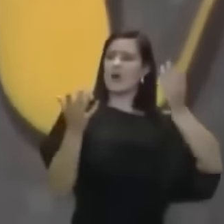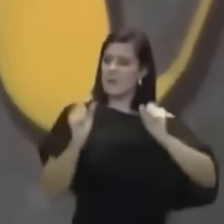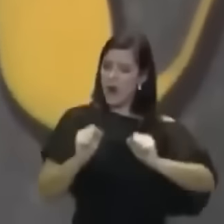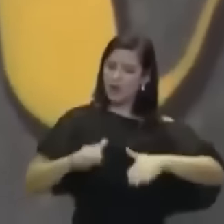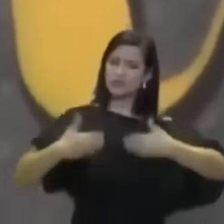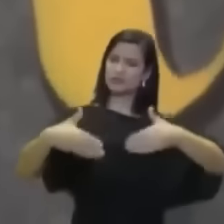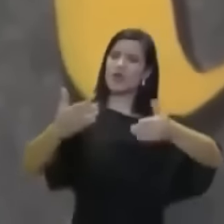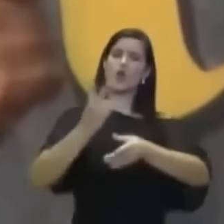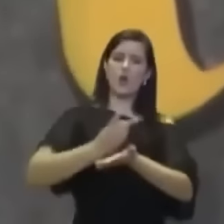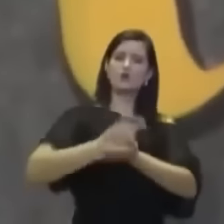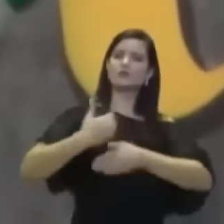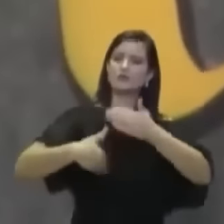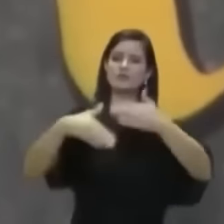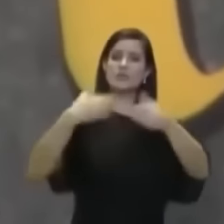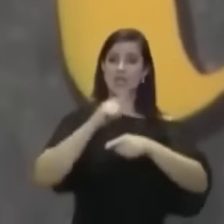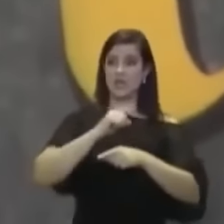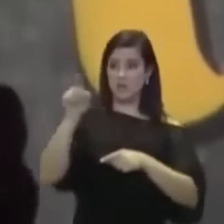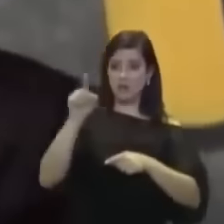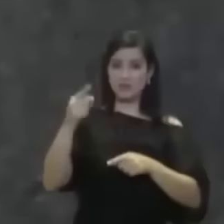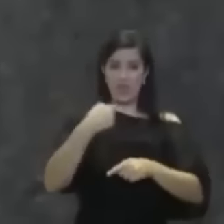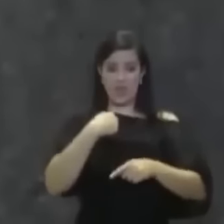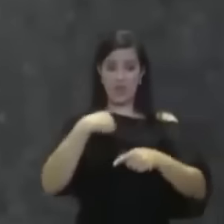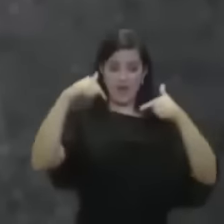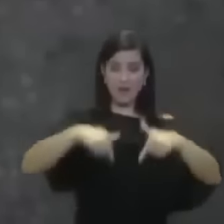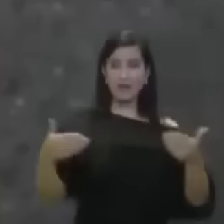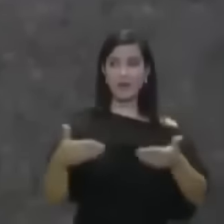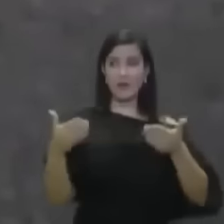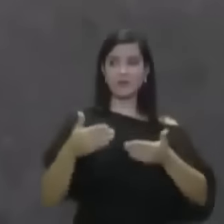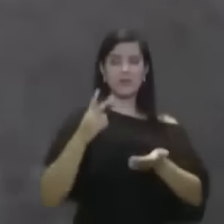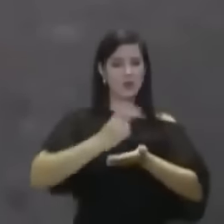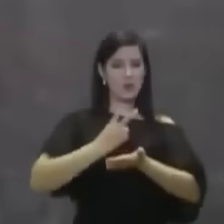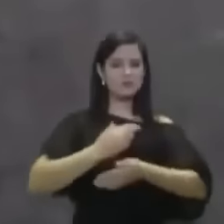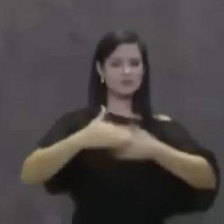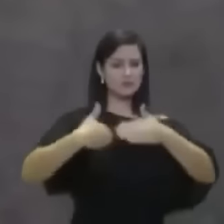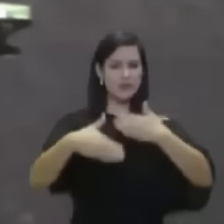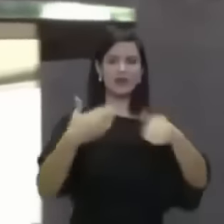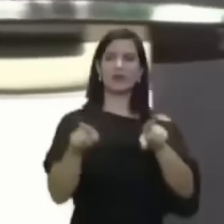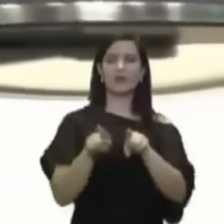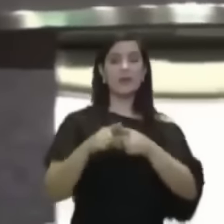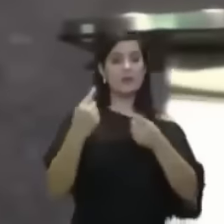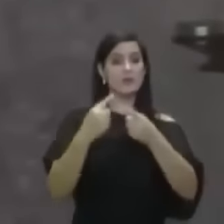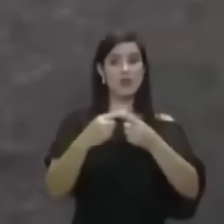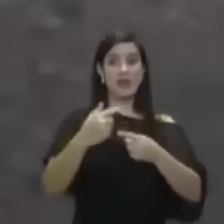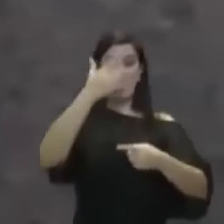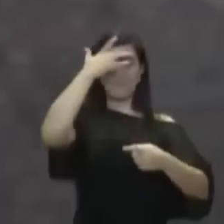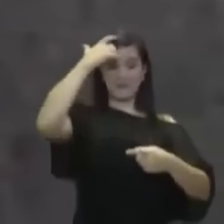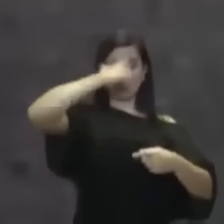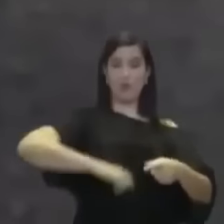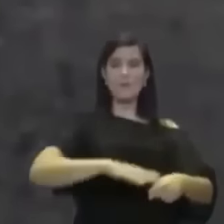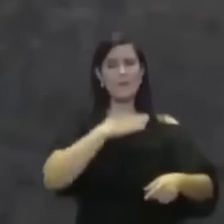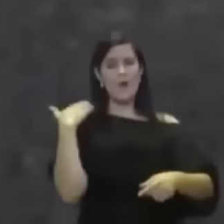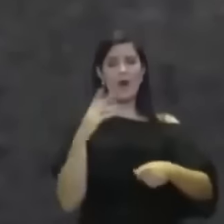darem sequência a essa obra. E você e eu estamos aqui para darmos sequência a essa obra, porque o pregador morre, a